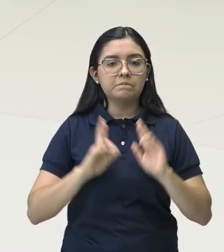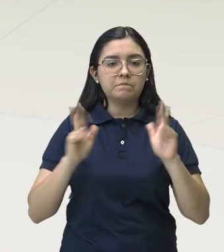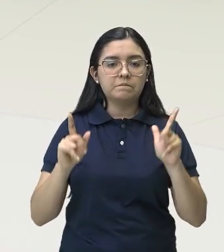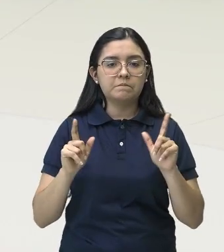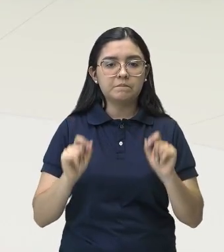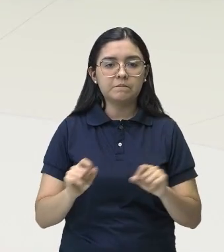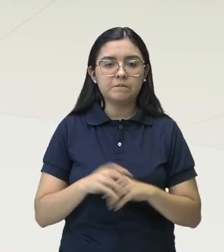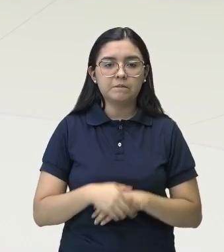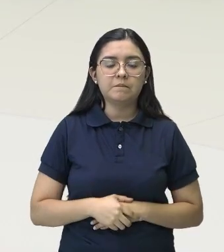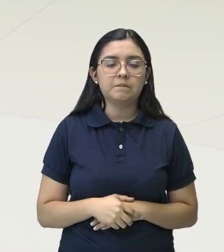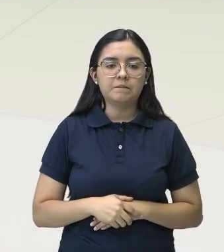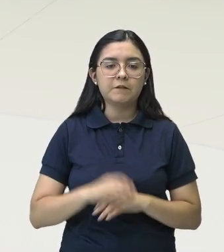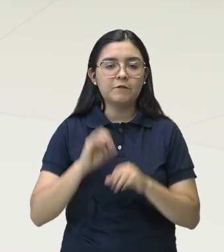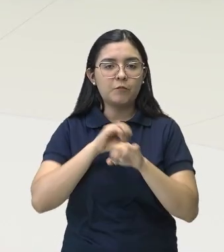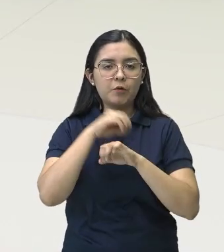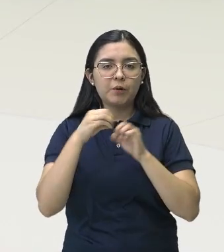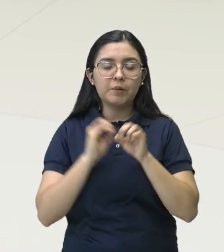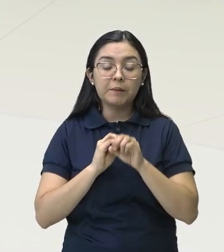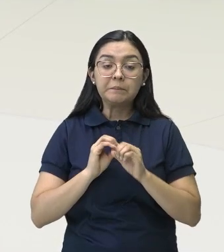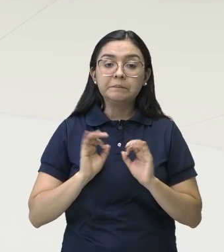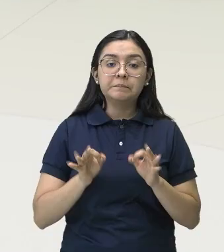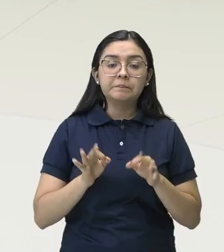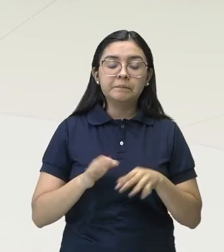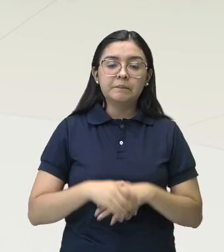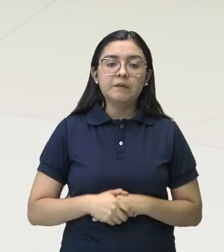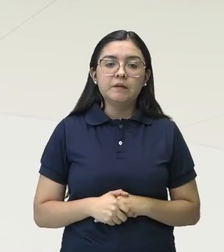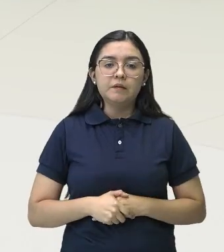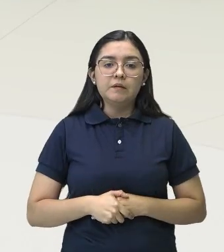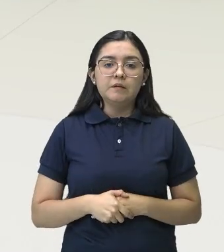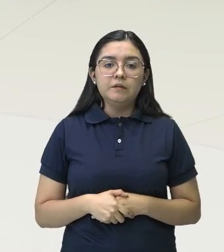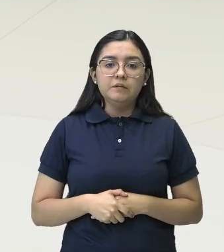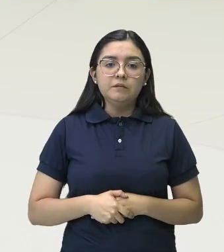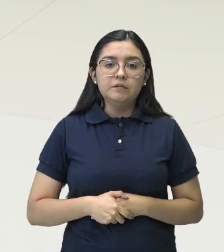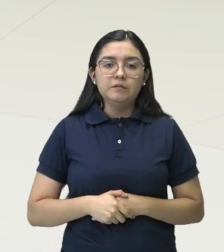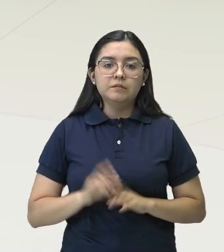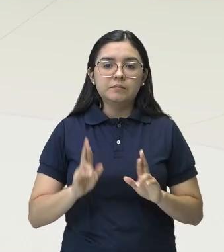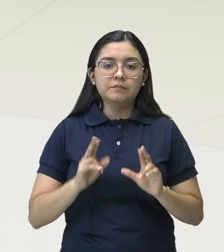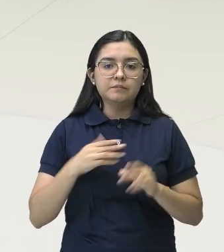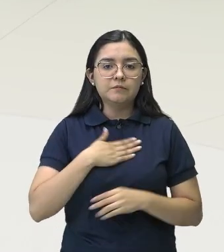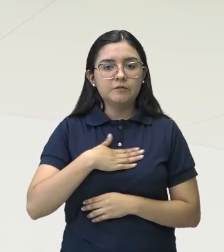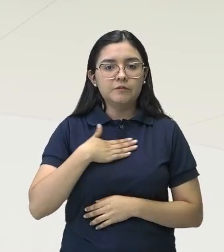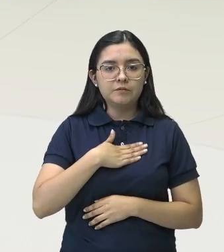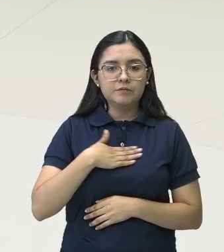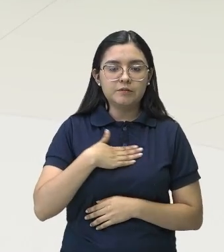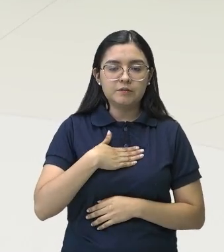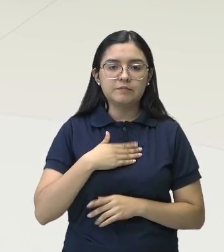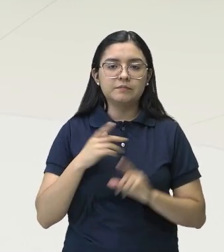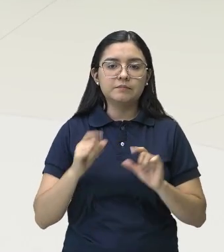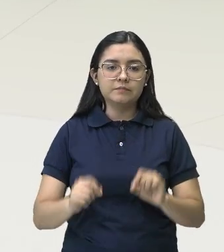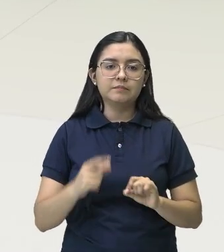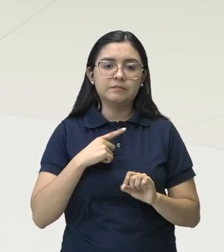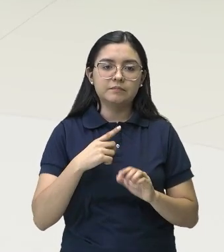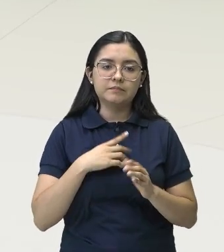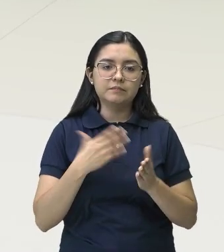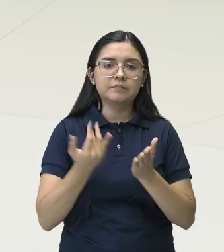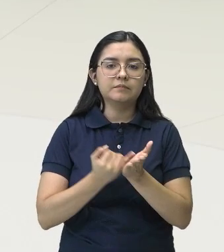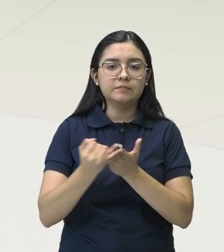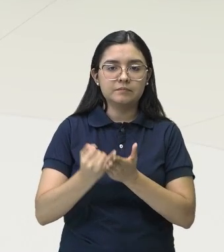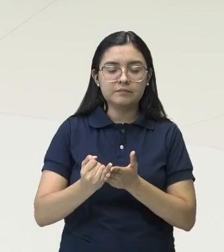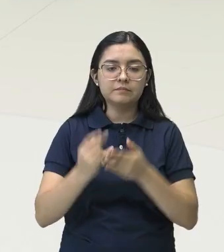nível molecular. Tá bom? Espero que vocês tenham gostado dessa nossa introdução à